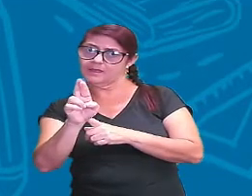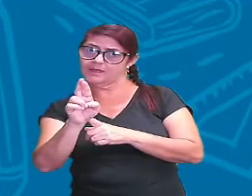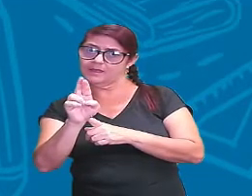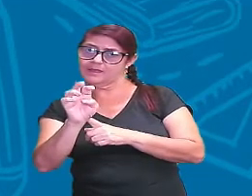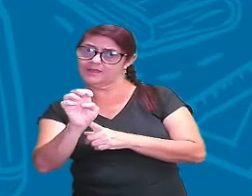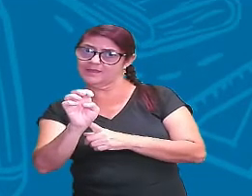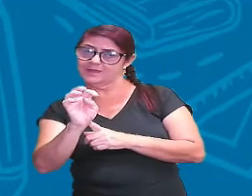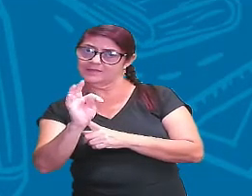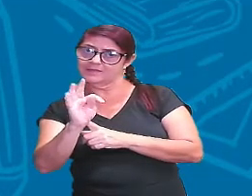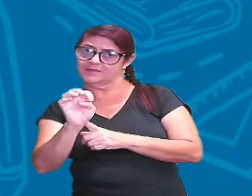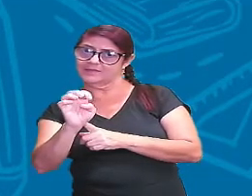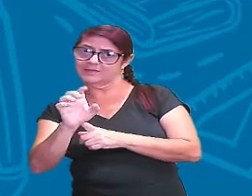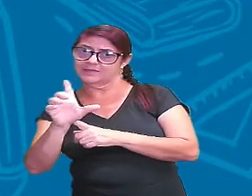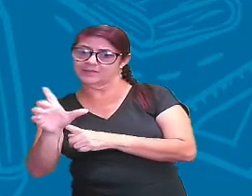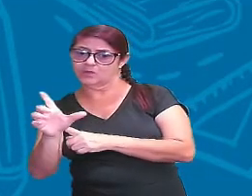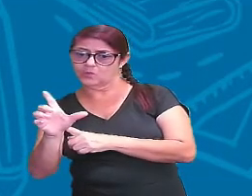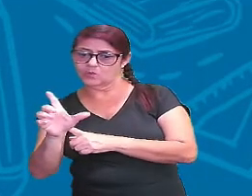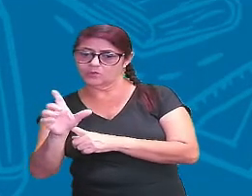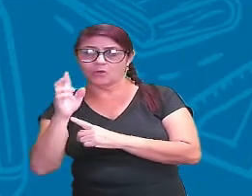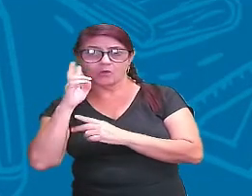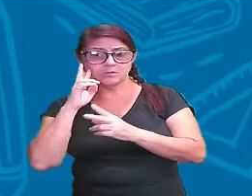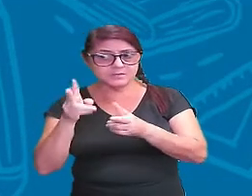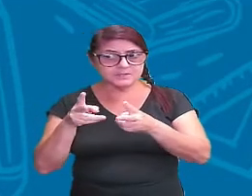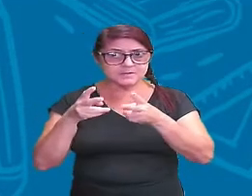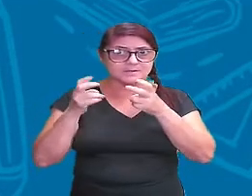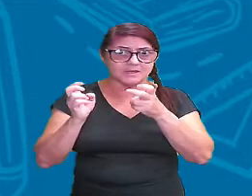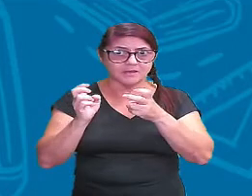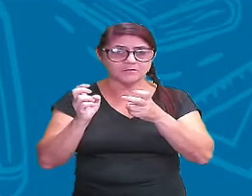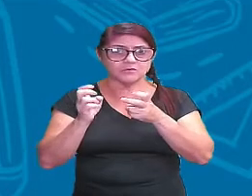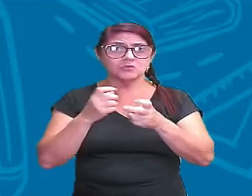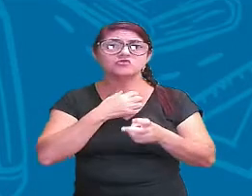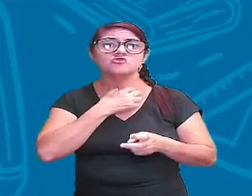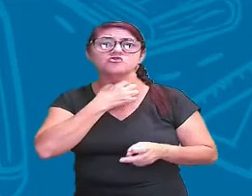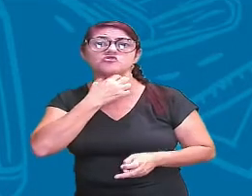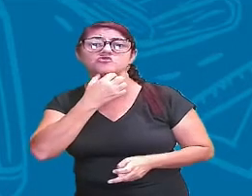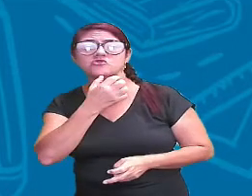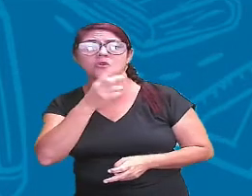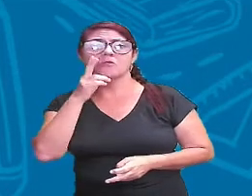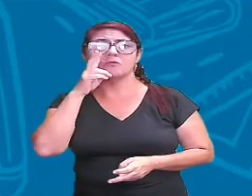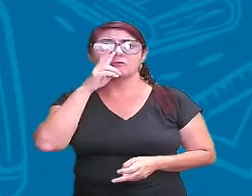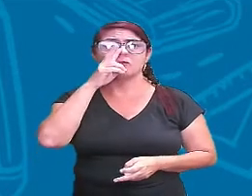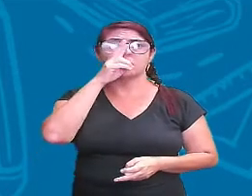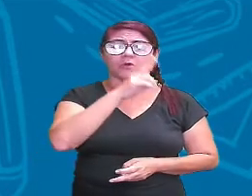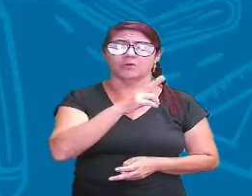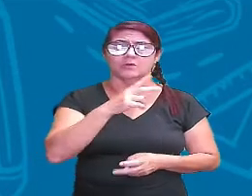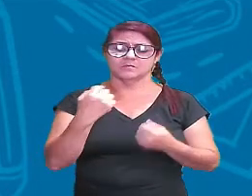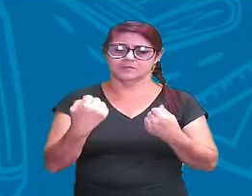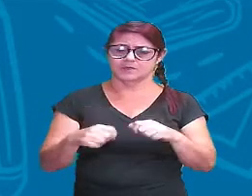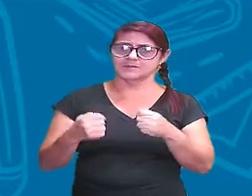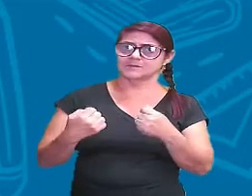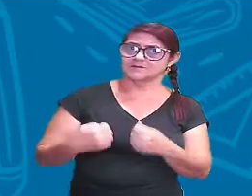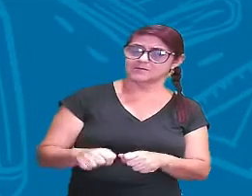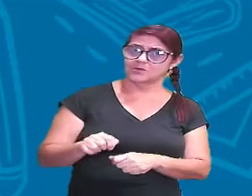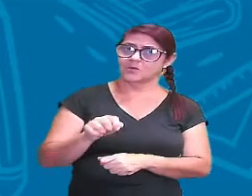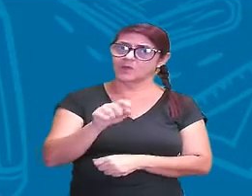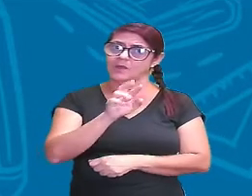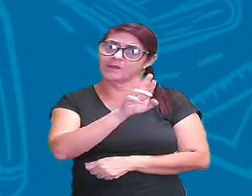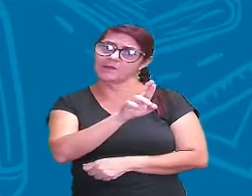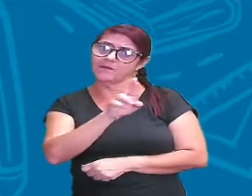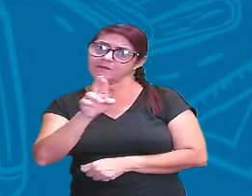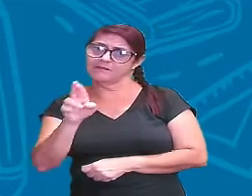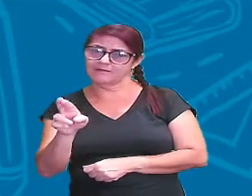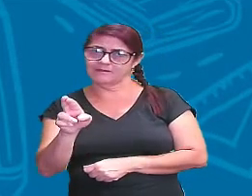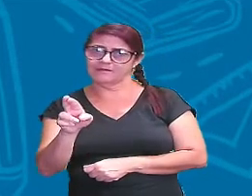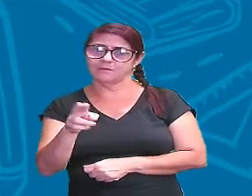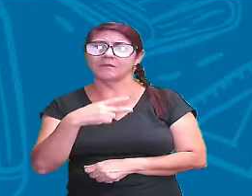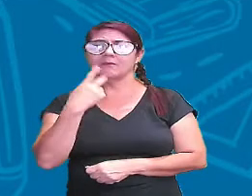aqui o destaque de duas letras R's e o som é forte. Por isso que foi preciso colocar esse RR